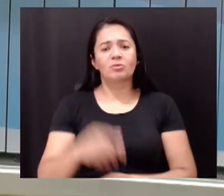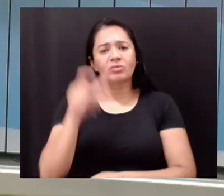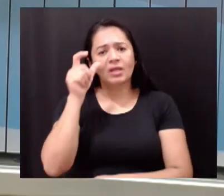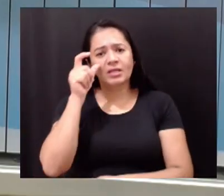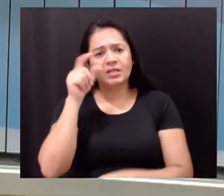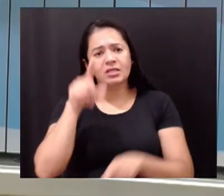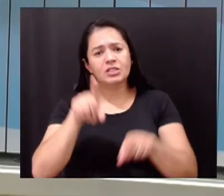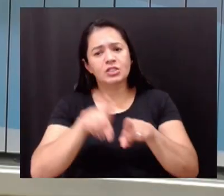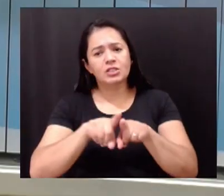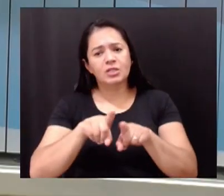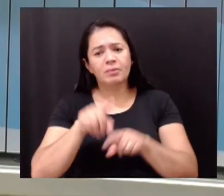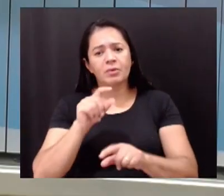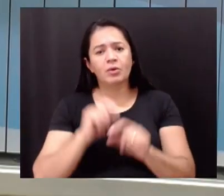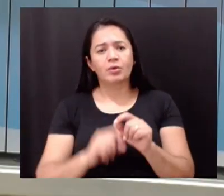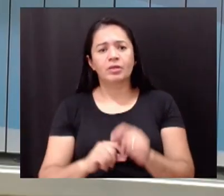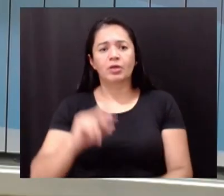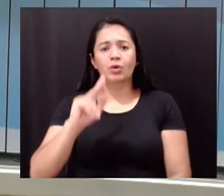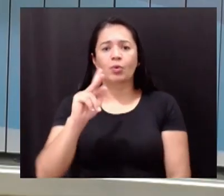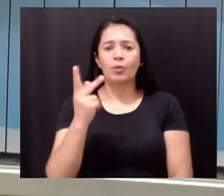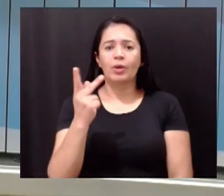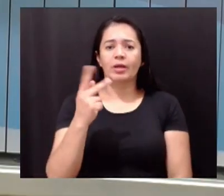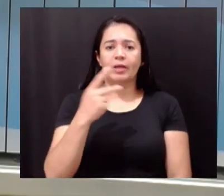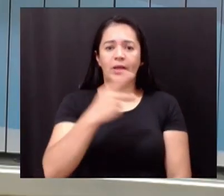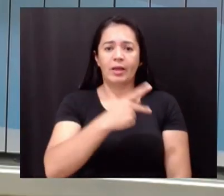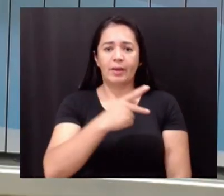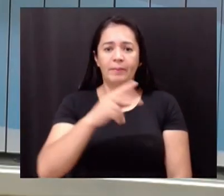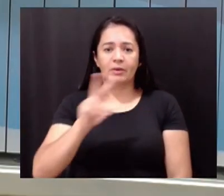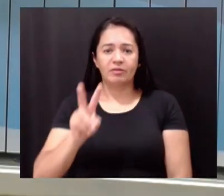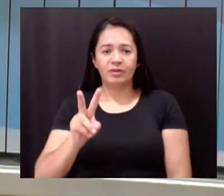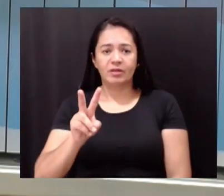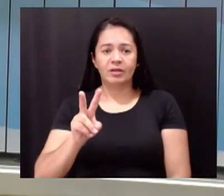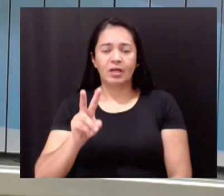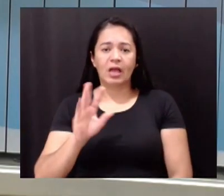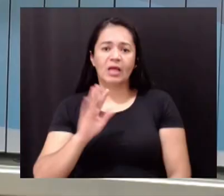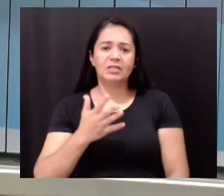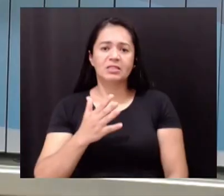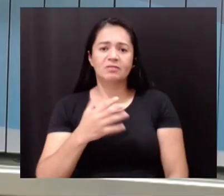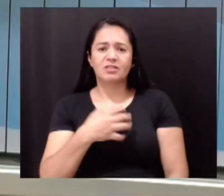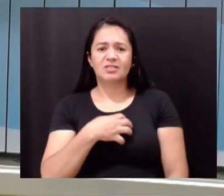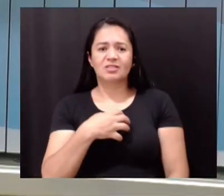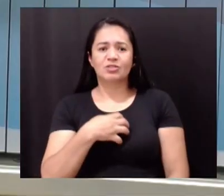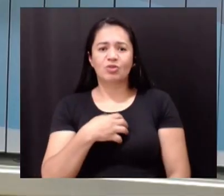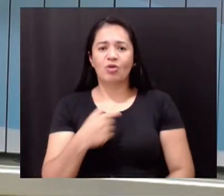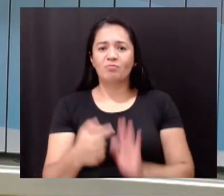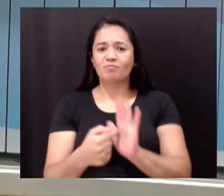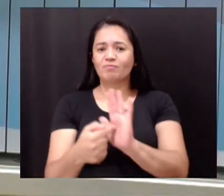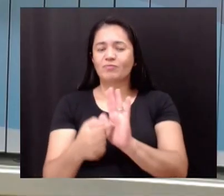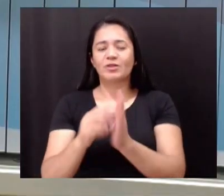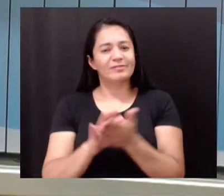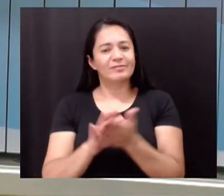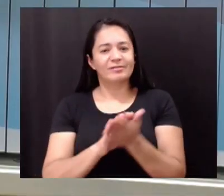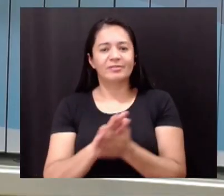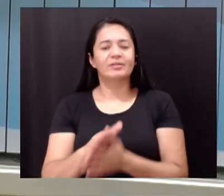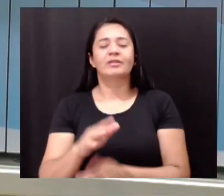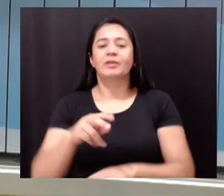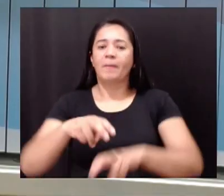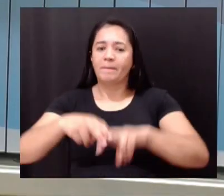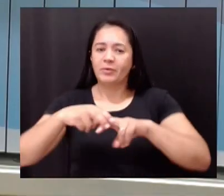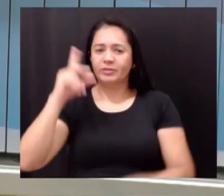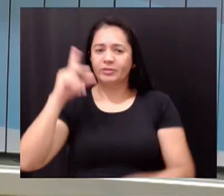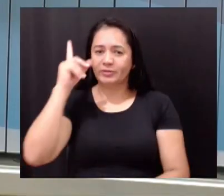ele é uma infecção que não apresenta, né, muitas vezes sintomas, né, doutora? Isso que dificulta também o diagnóstico.